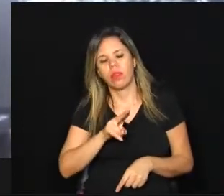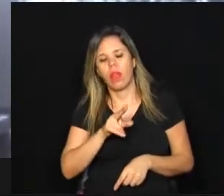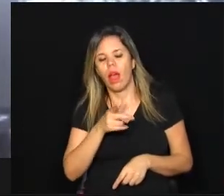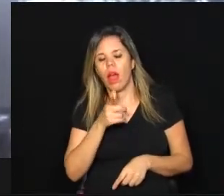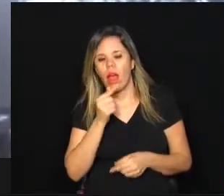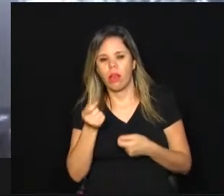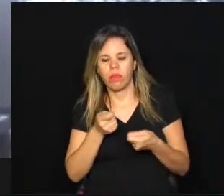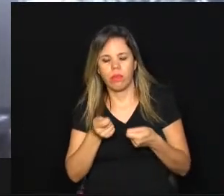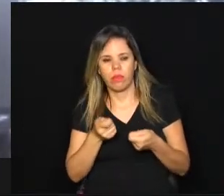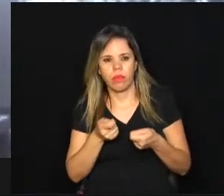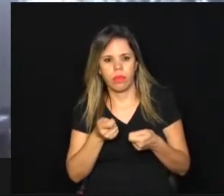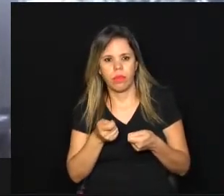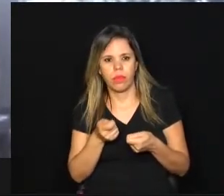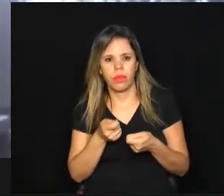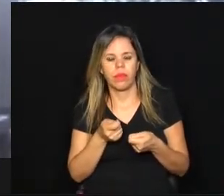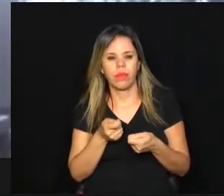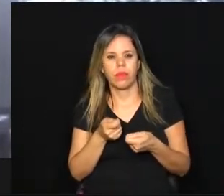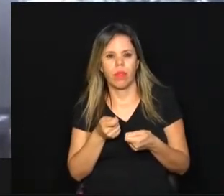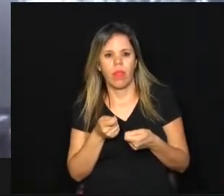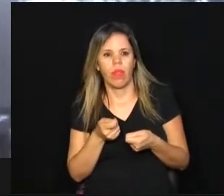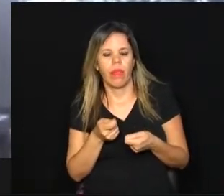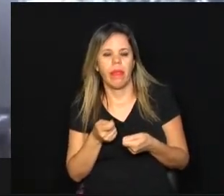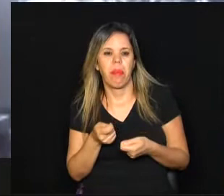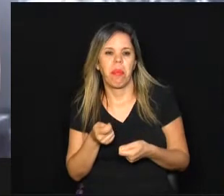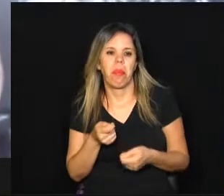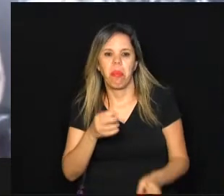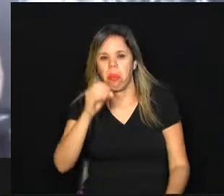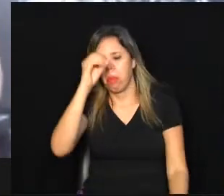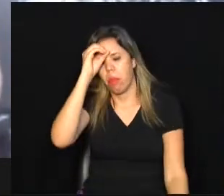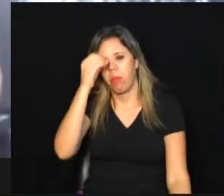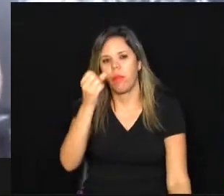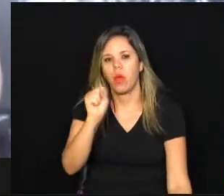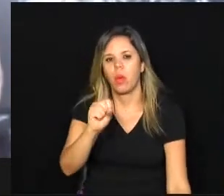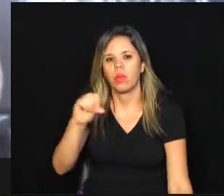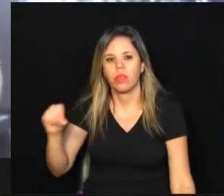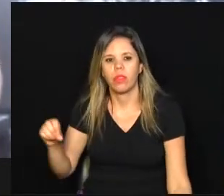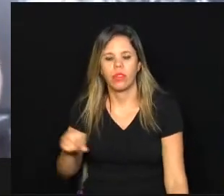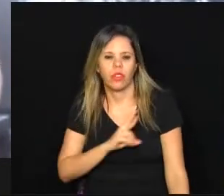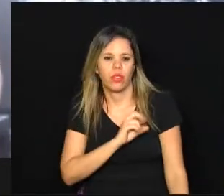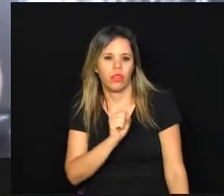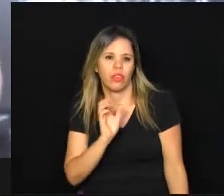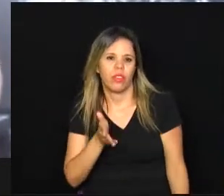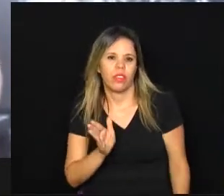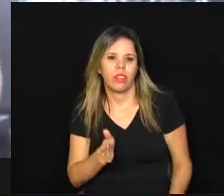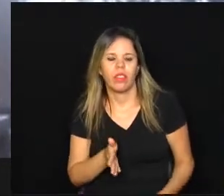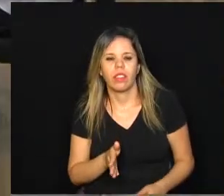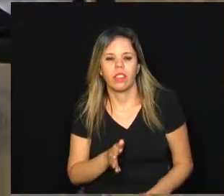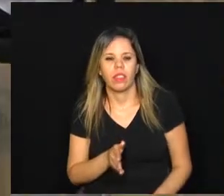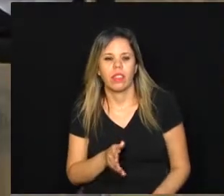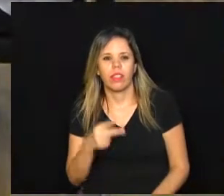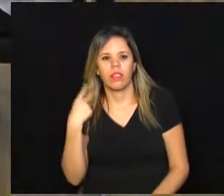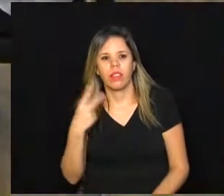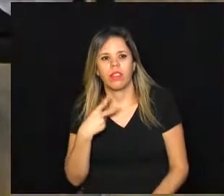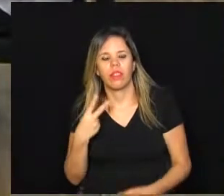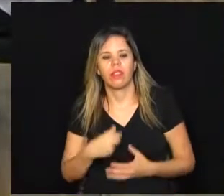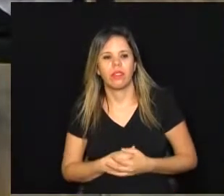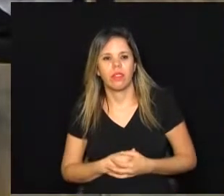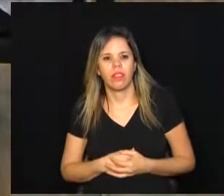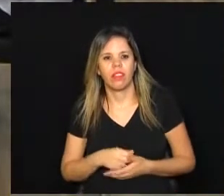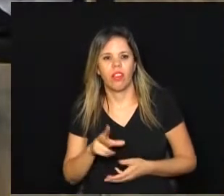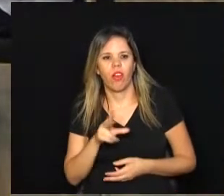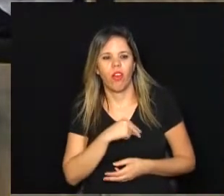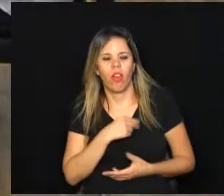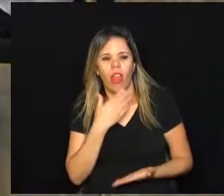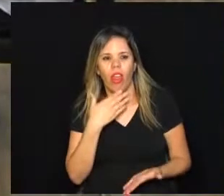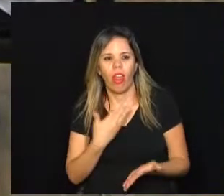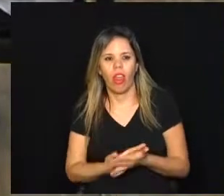E, além de... Eu não sabia que, desde 89, o Rossini já era vereador aí, pelo amor de Deus. Foi